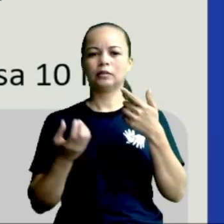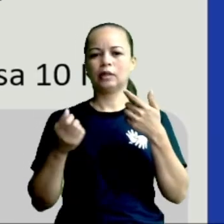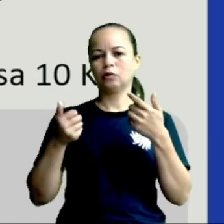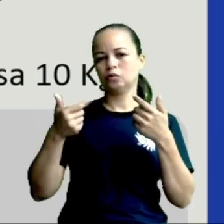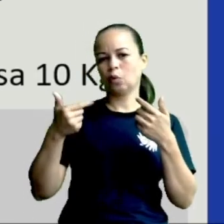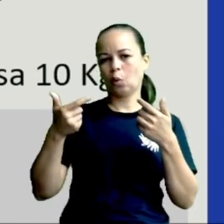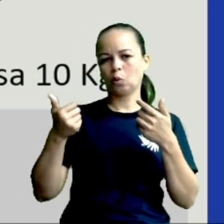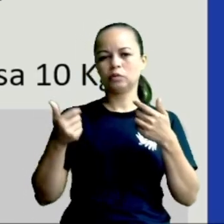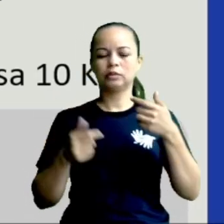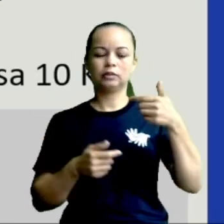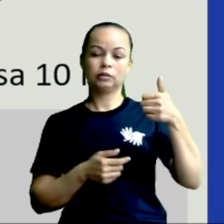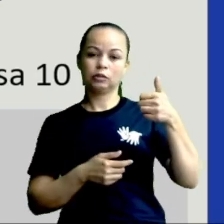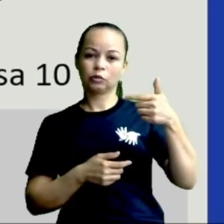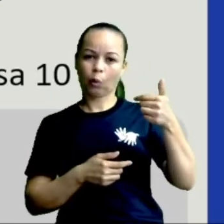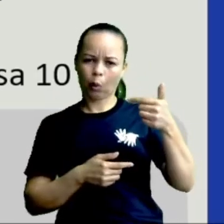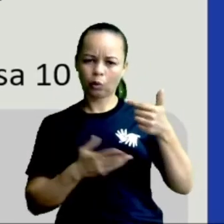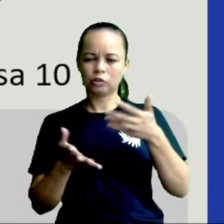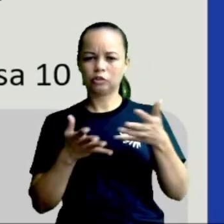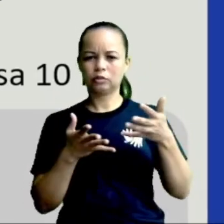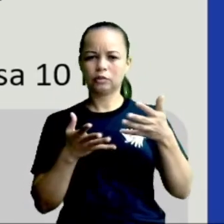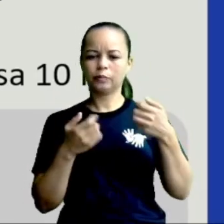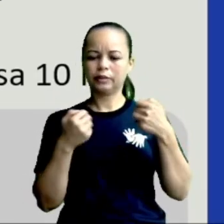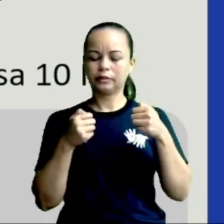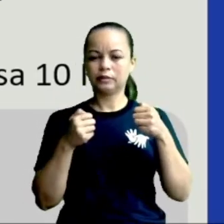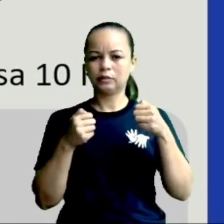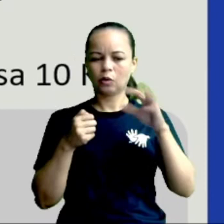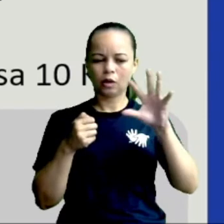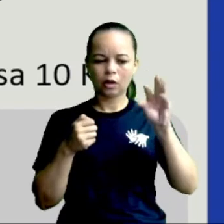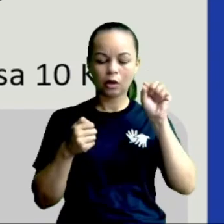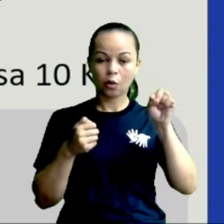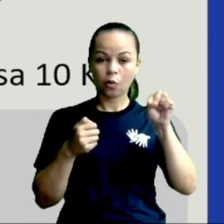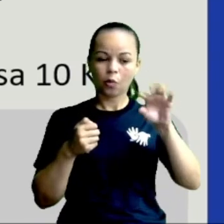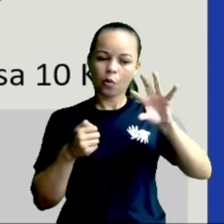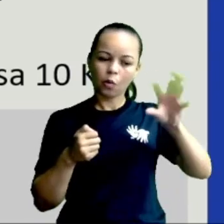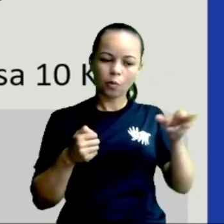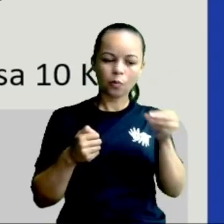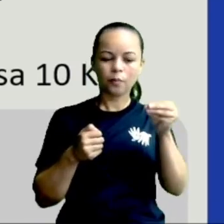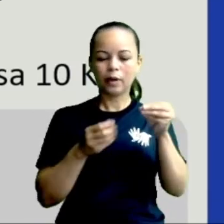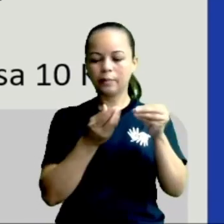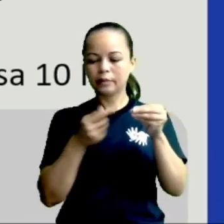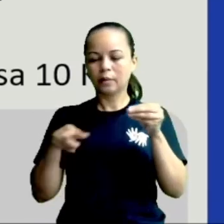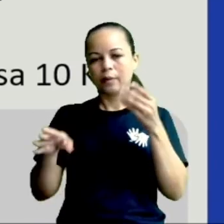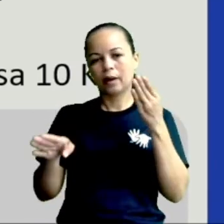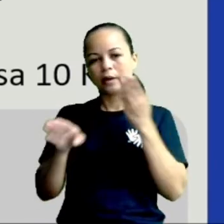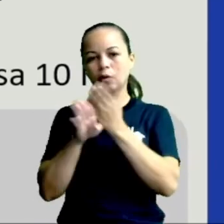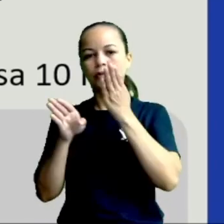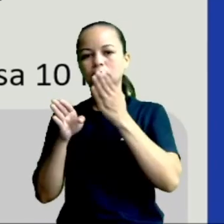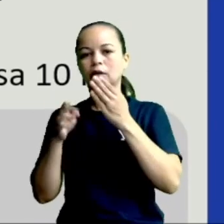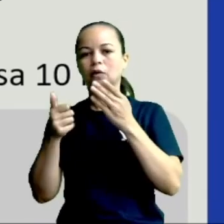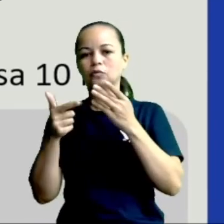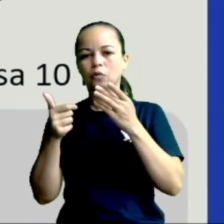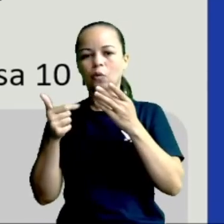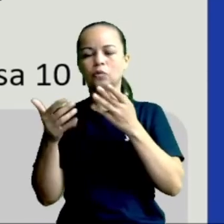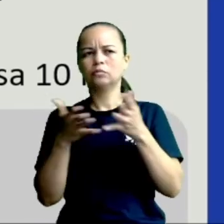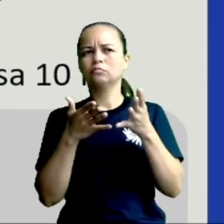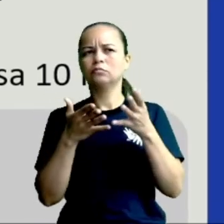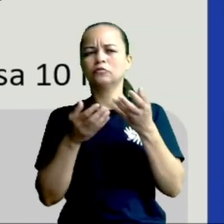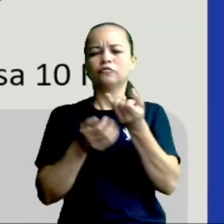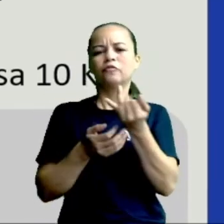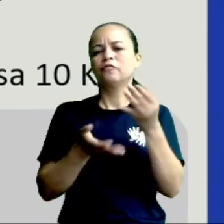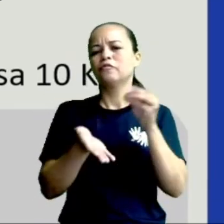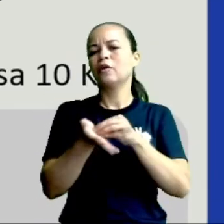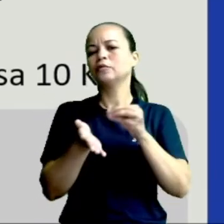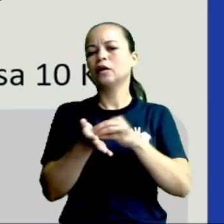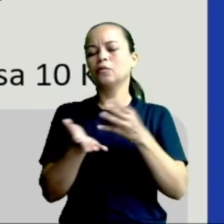eu preciso achar o que o que complementa esse dois para chegar a 12 Quanto falta aí para os dois para